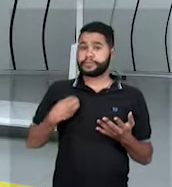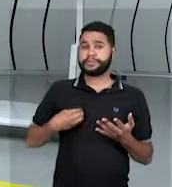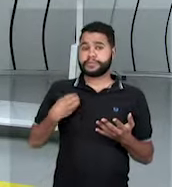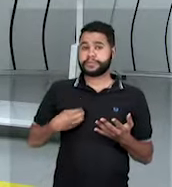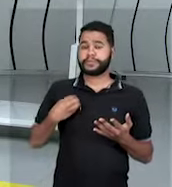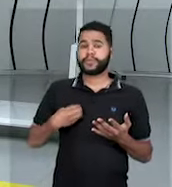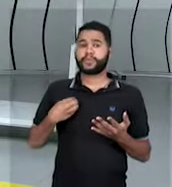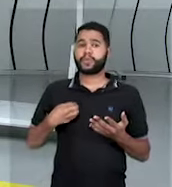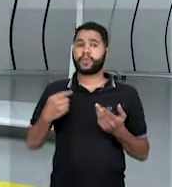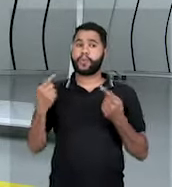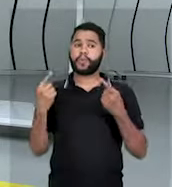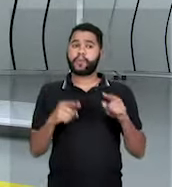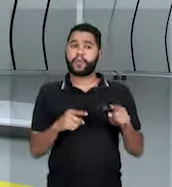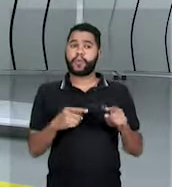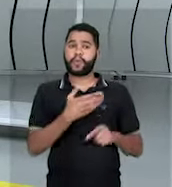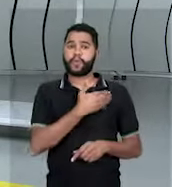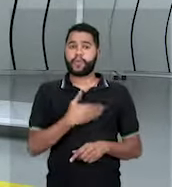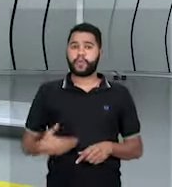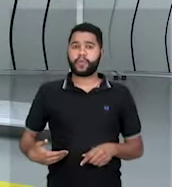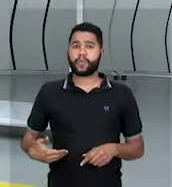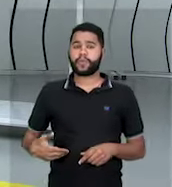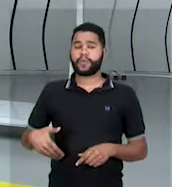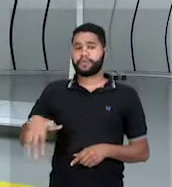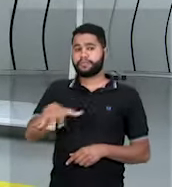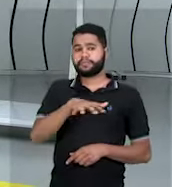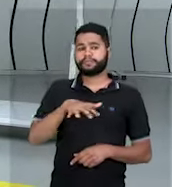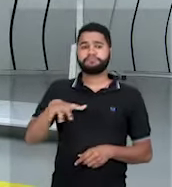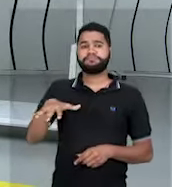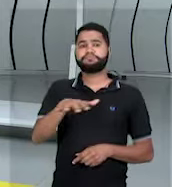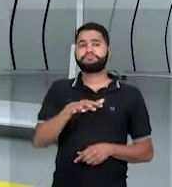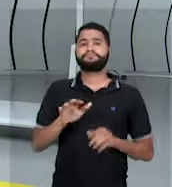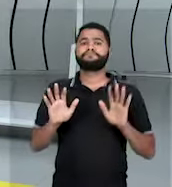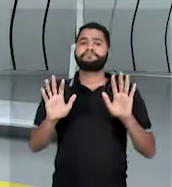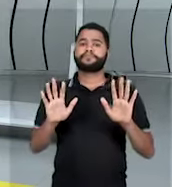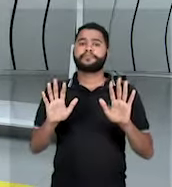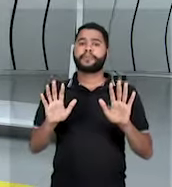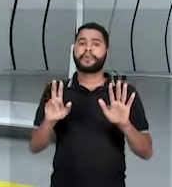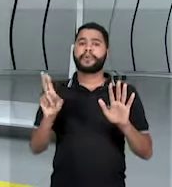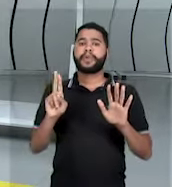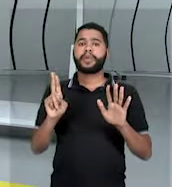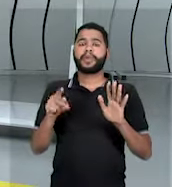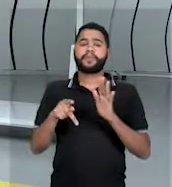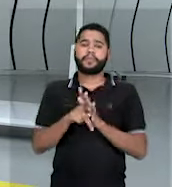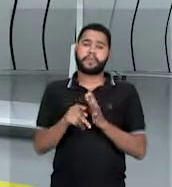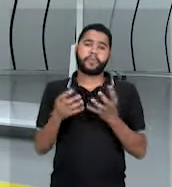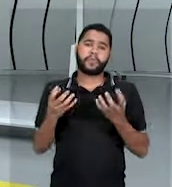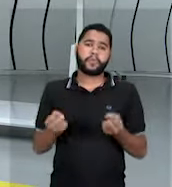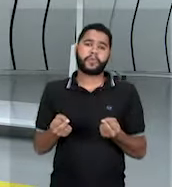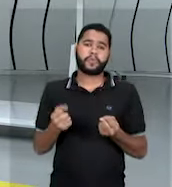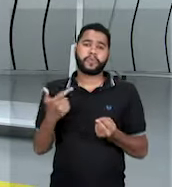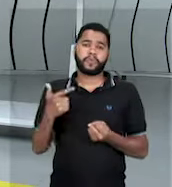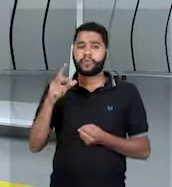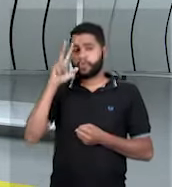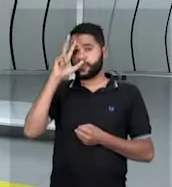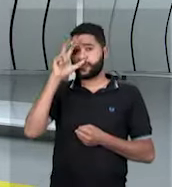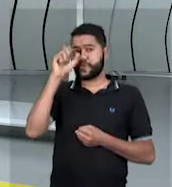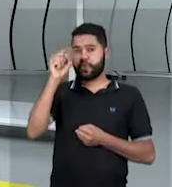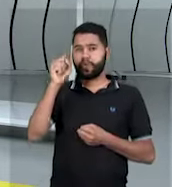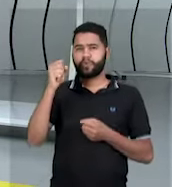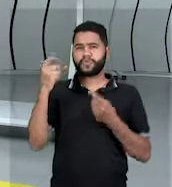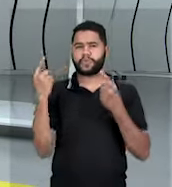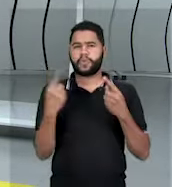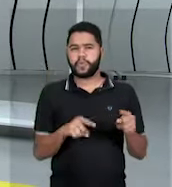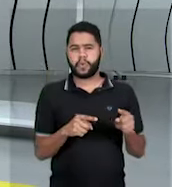uma oposição ao governo para dar ares democráticos, porém ela é chamada de consentida porque ela não tem força para ir